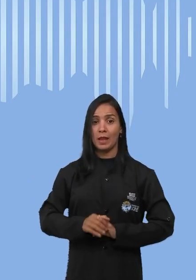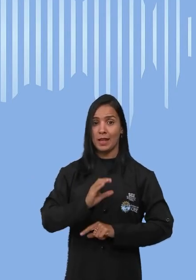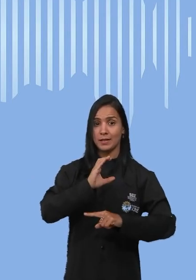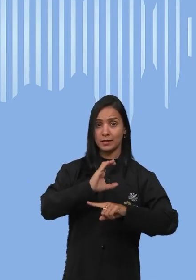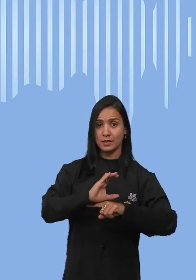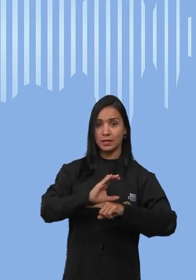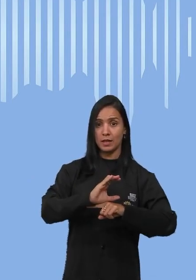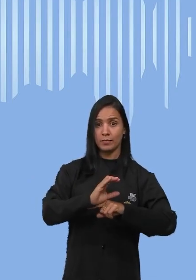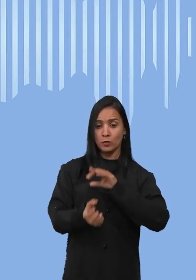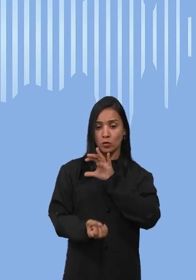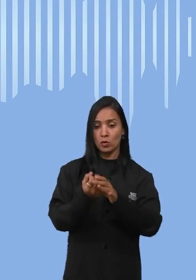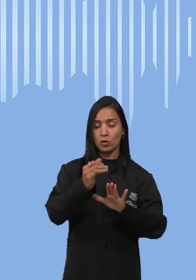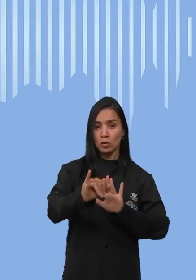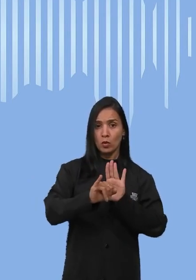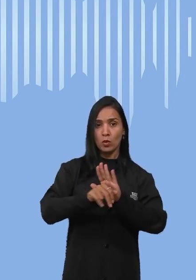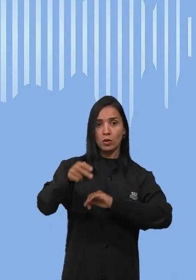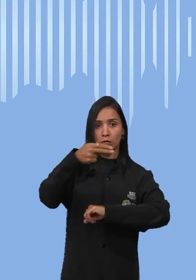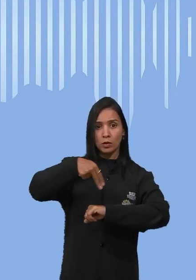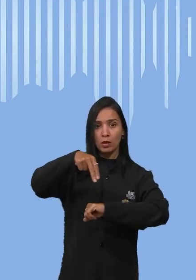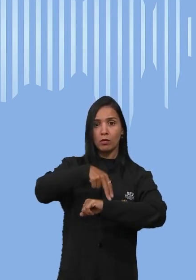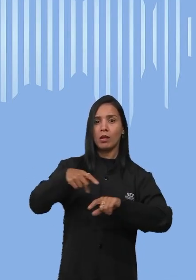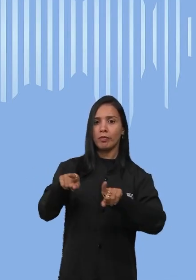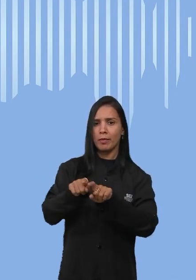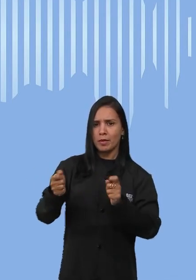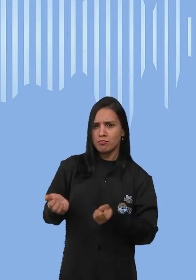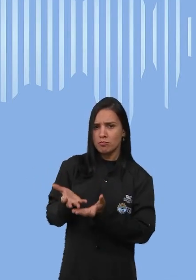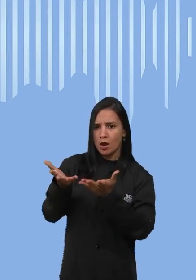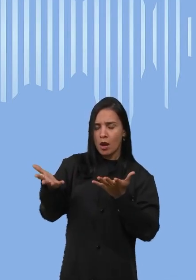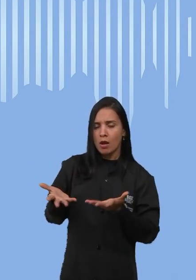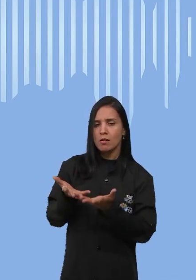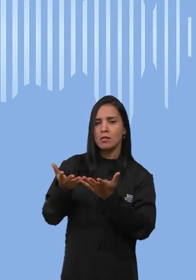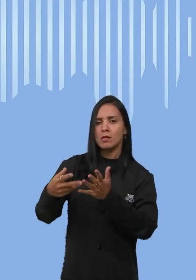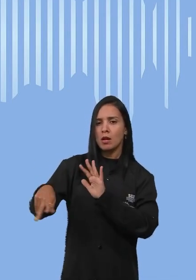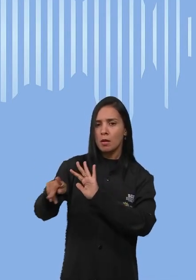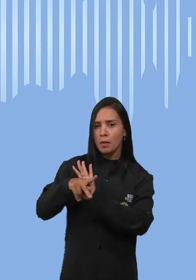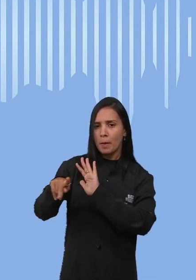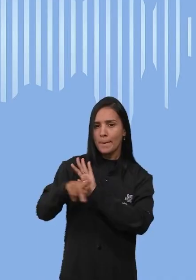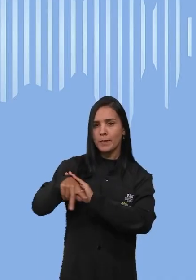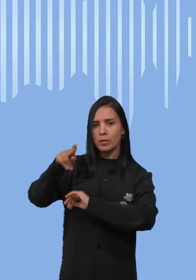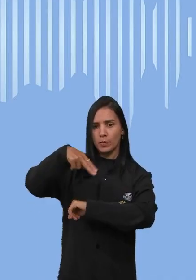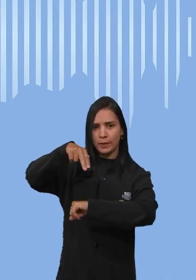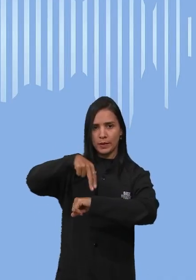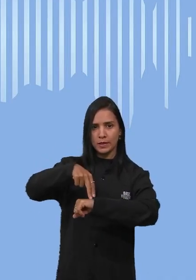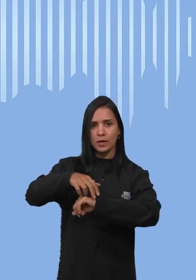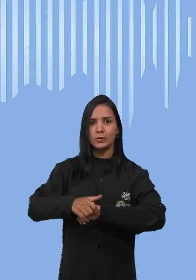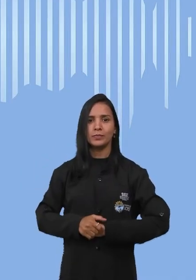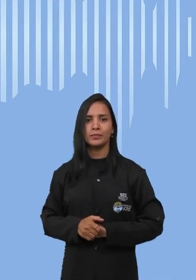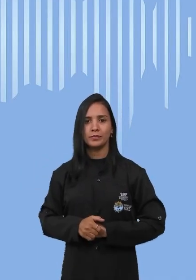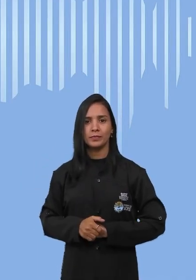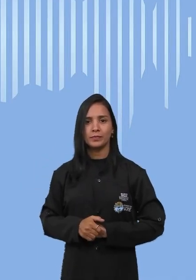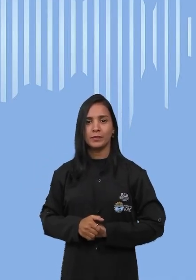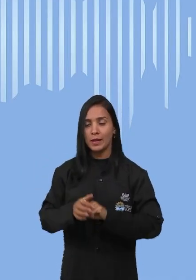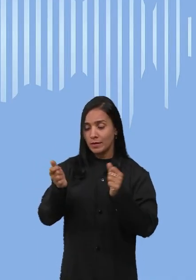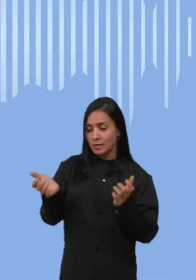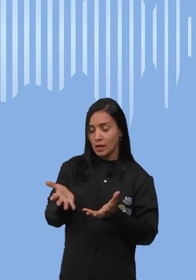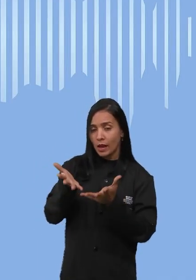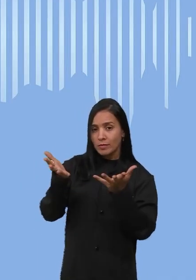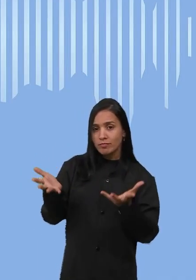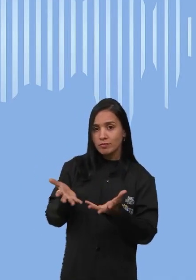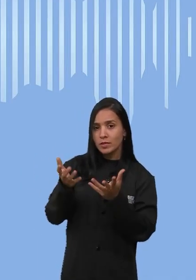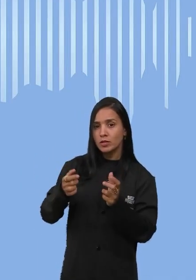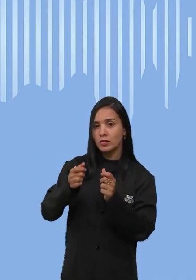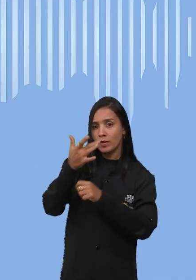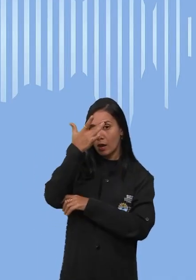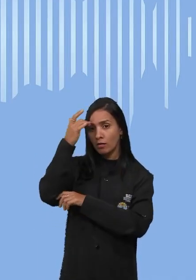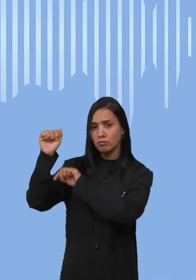identidade nacional e exaltar o patriotismo. E letra D, incentivar a imigração para o